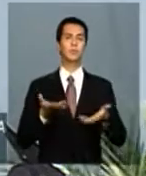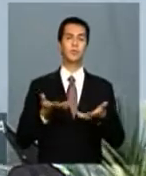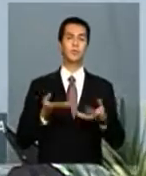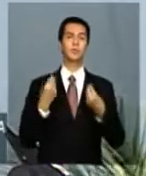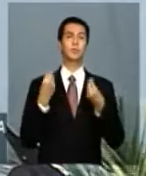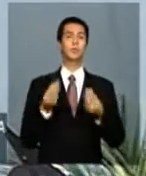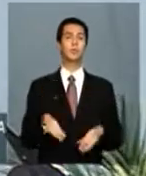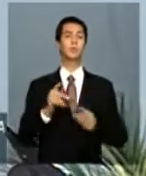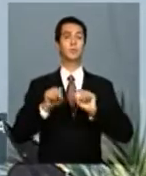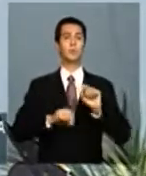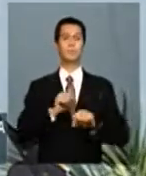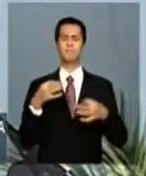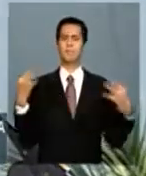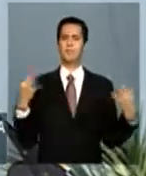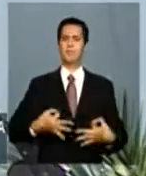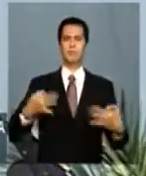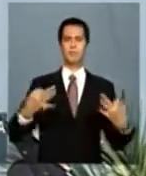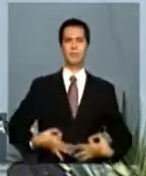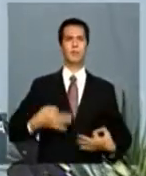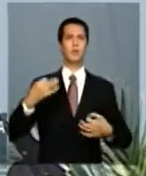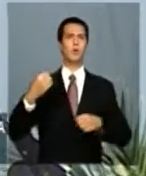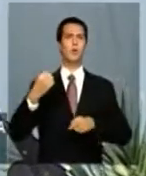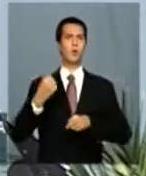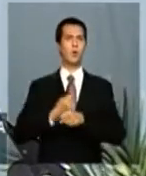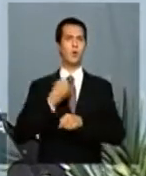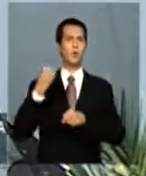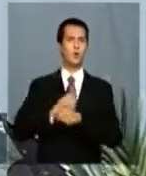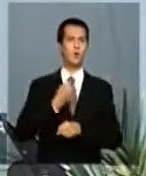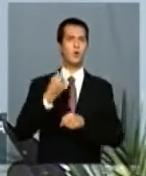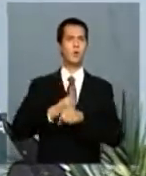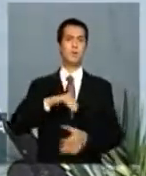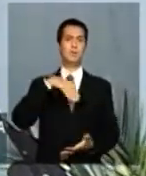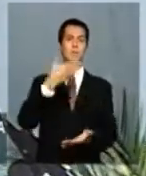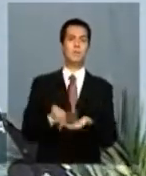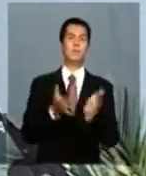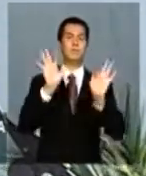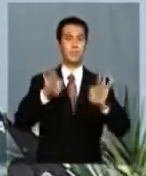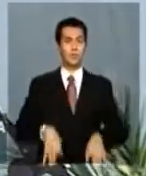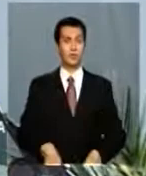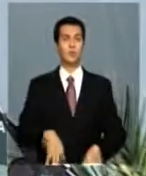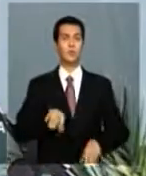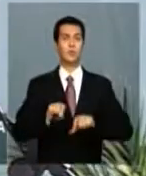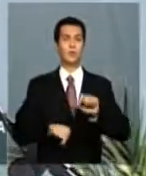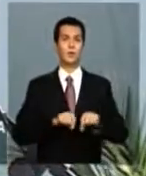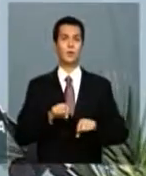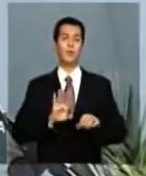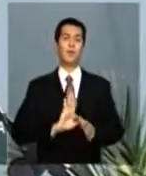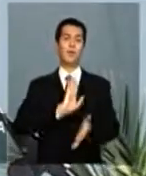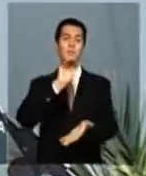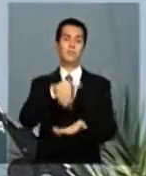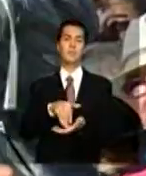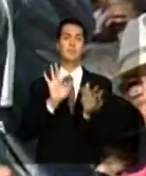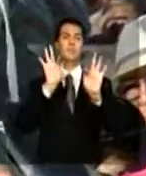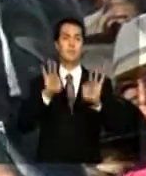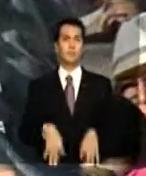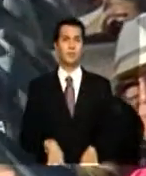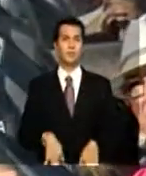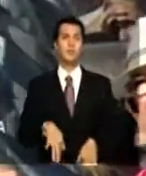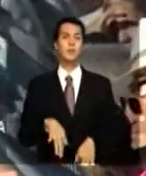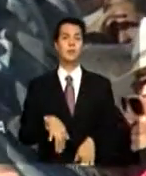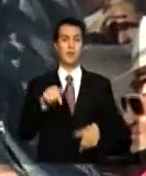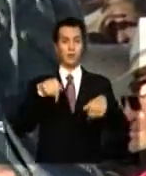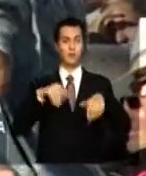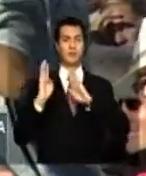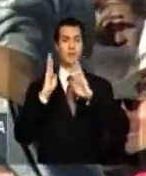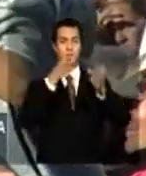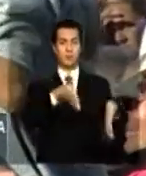o encerramento das obras, todas as iniciativas que vão levar ao encerramento das obras da